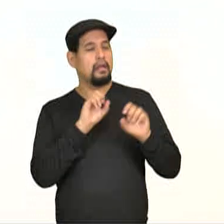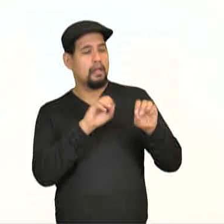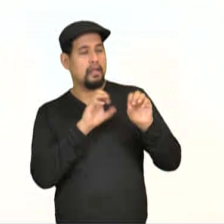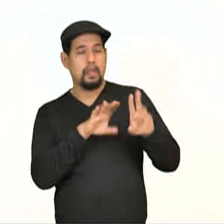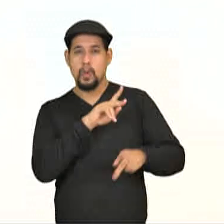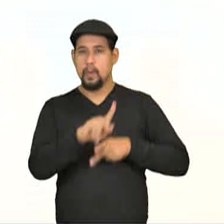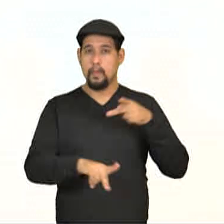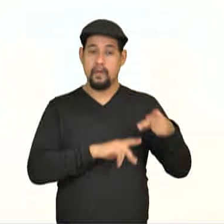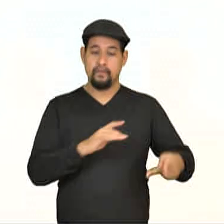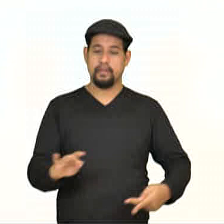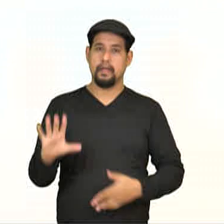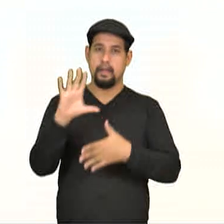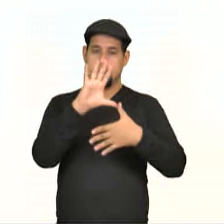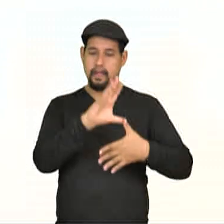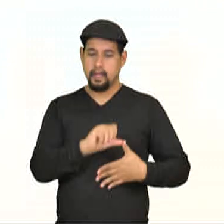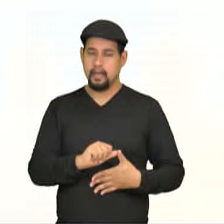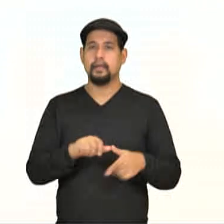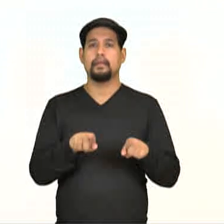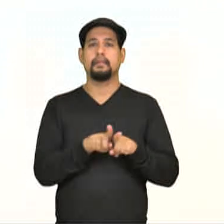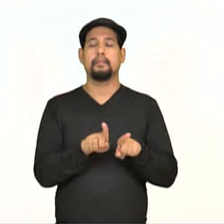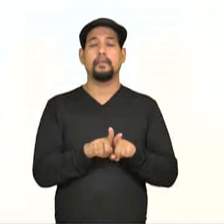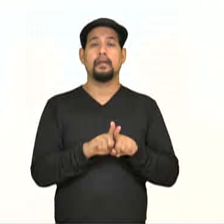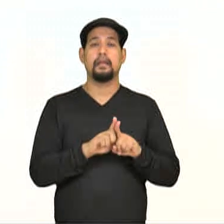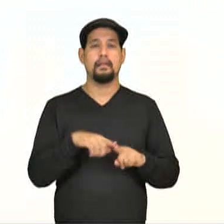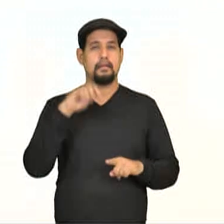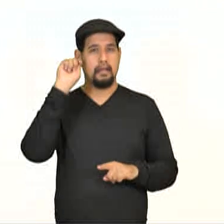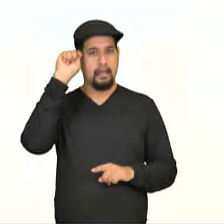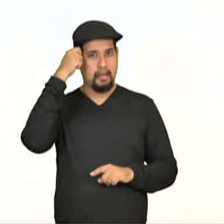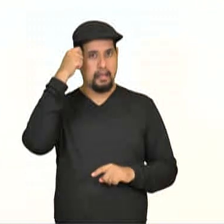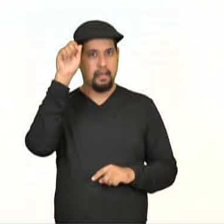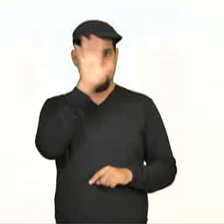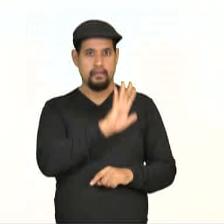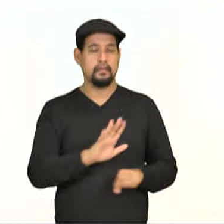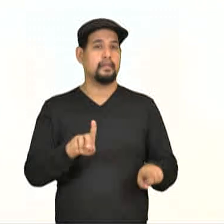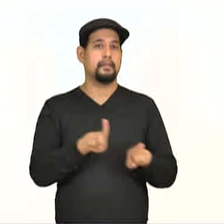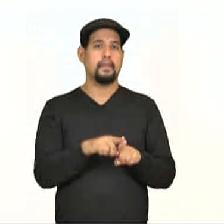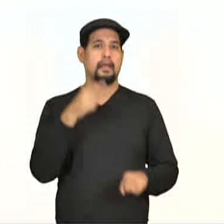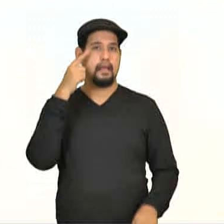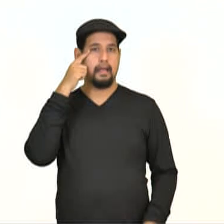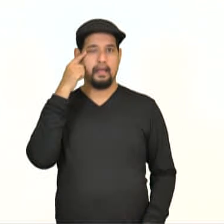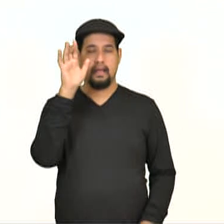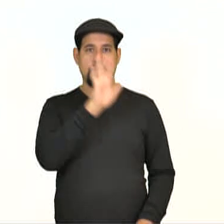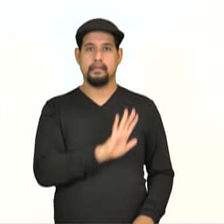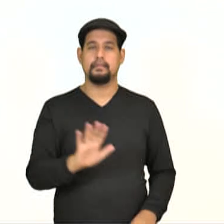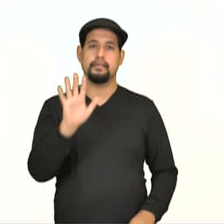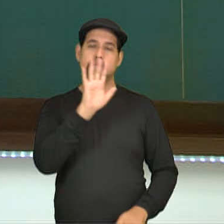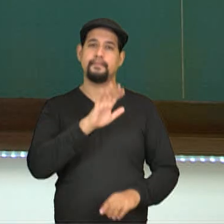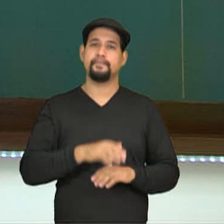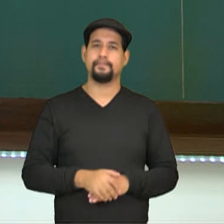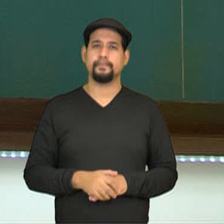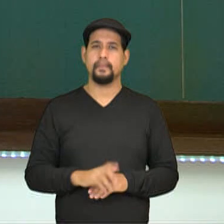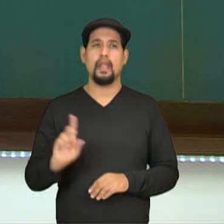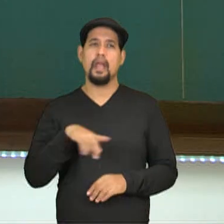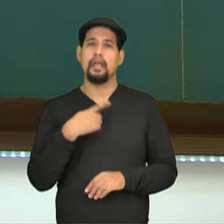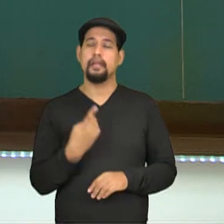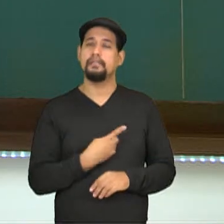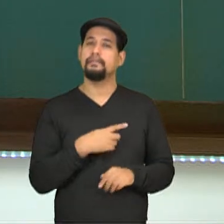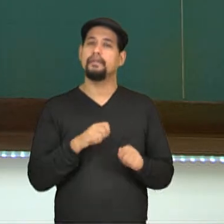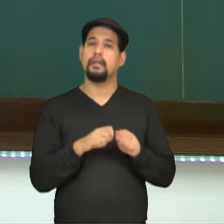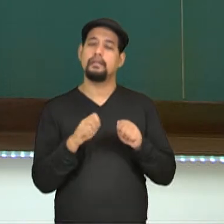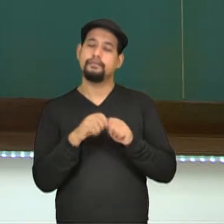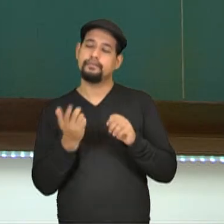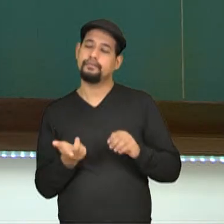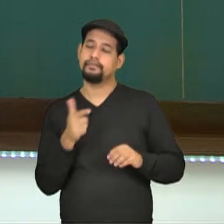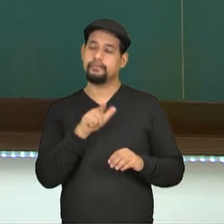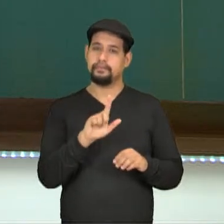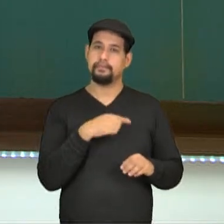da América, África e Ásia, né? Como eu já tinha falado lá atrás para vocês, tá? Então, vamos fazer a